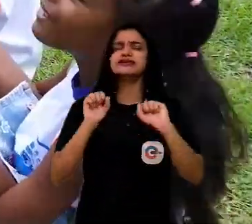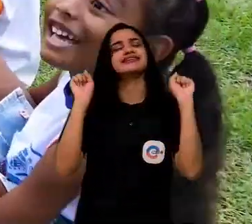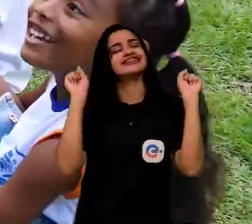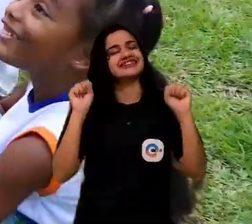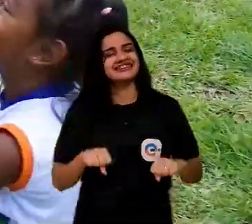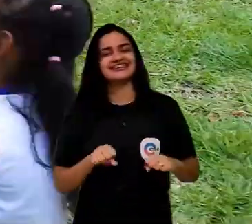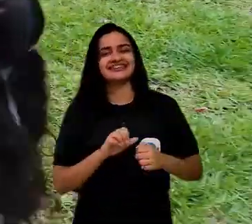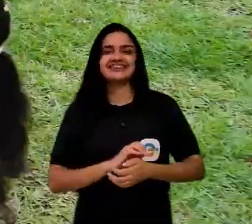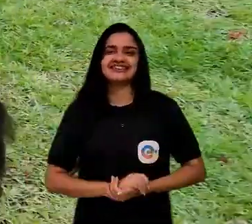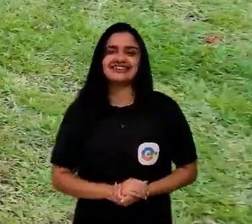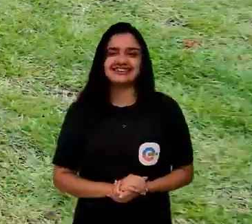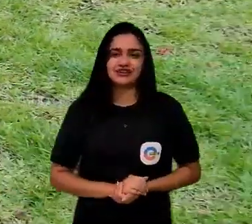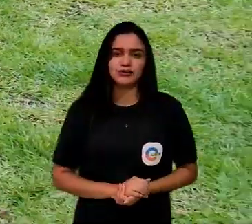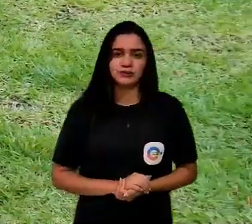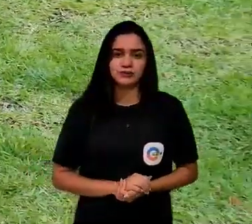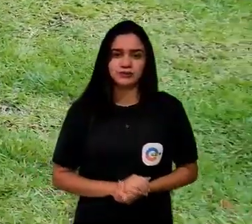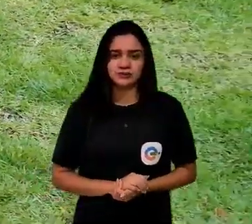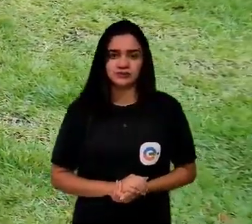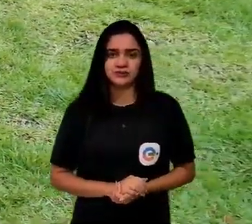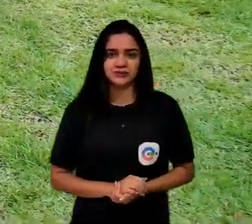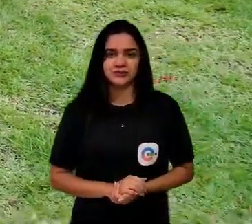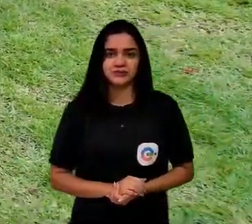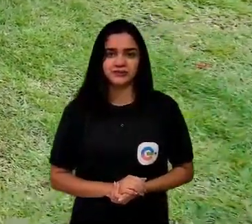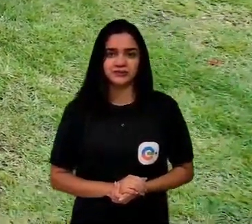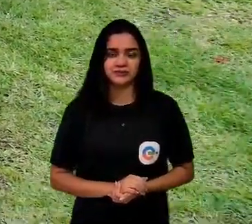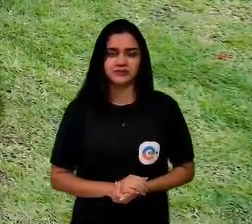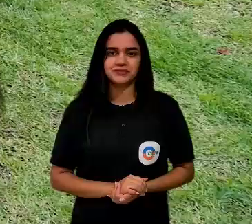lá. Vamos ver.